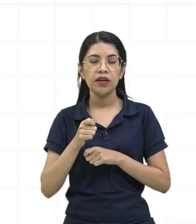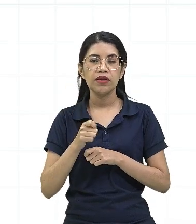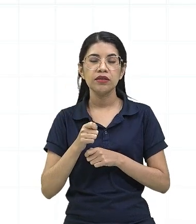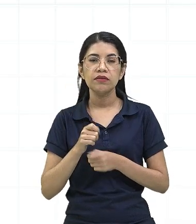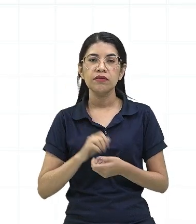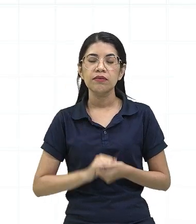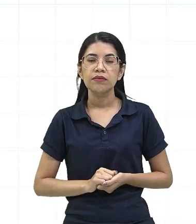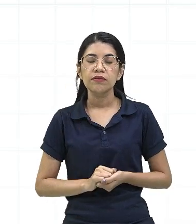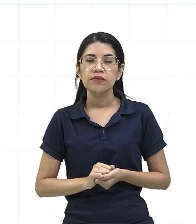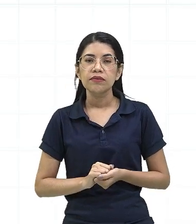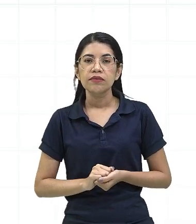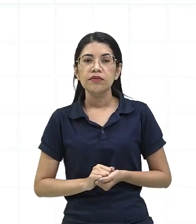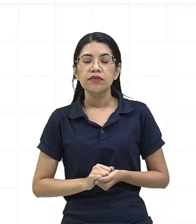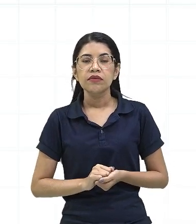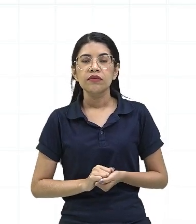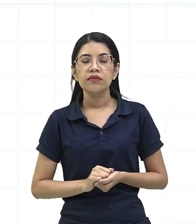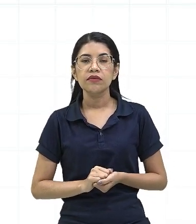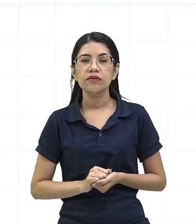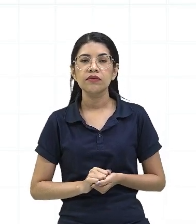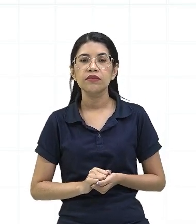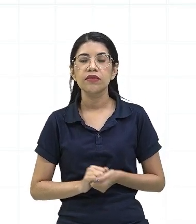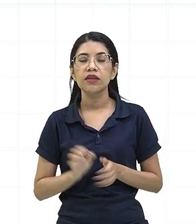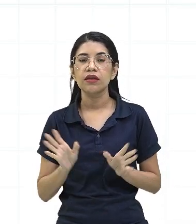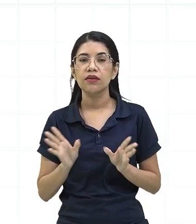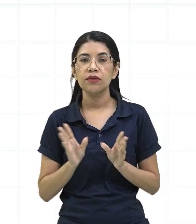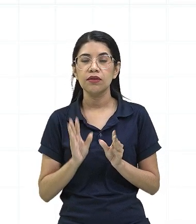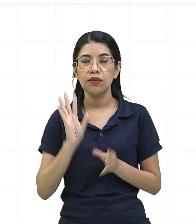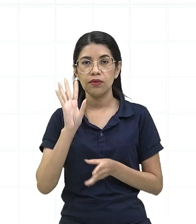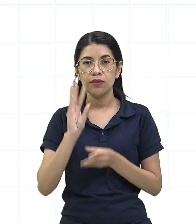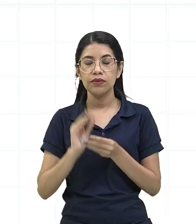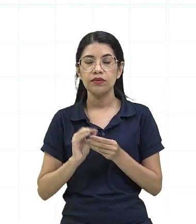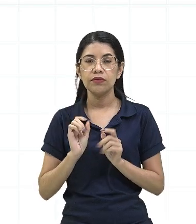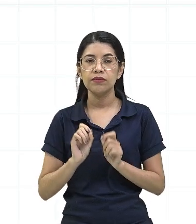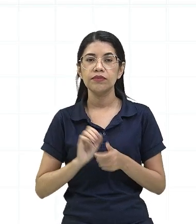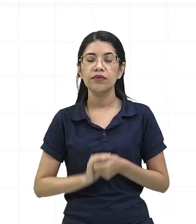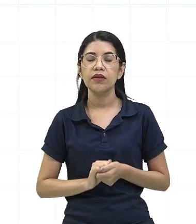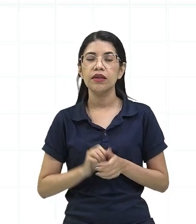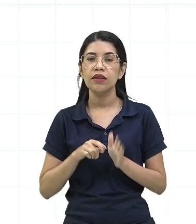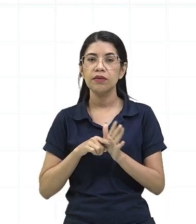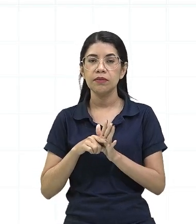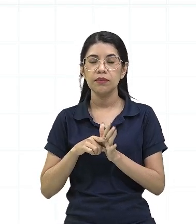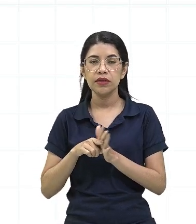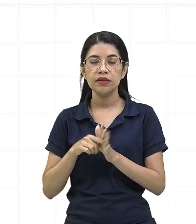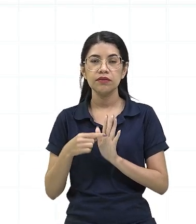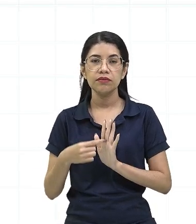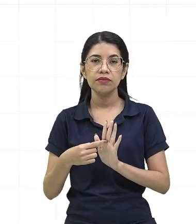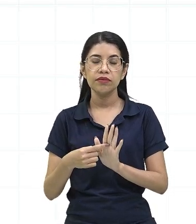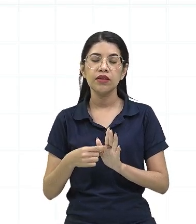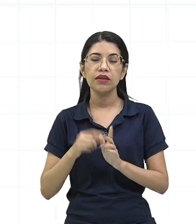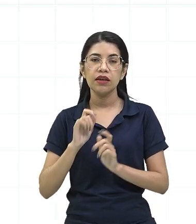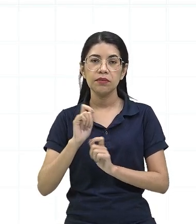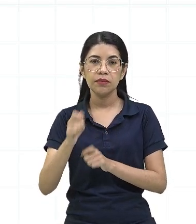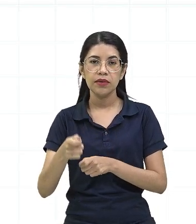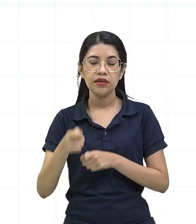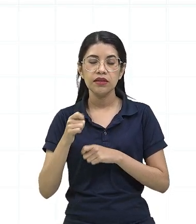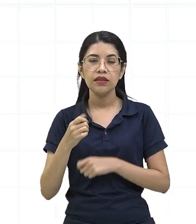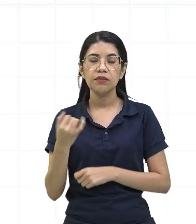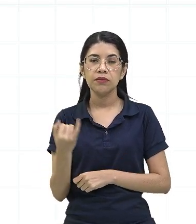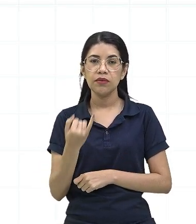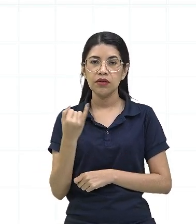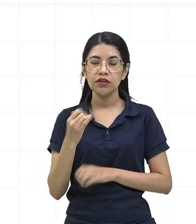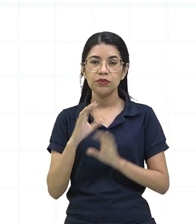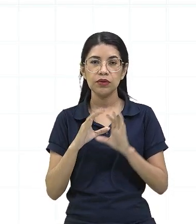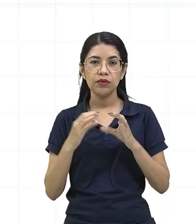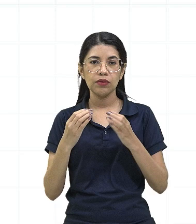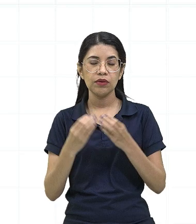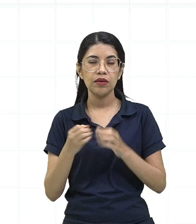futuro. Aí nós temos a conclusão do artigo. Observe, a pesquisa evidenciou que a pesca do tambaqui é essencial para a comunidade da